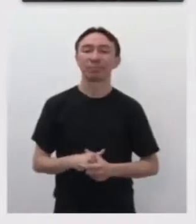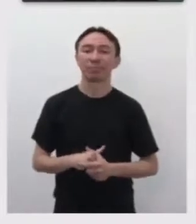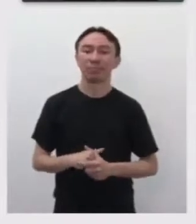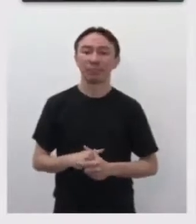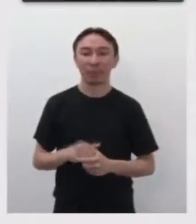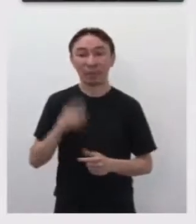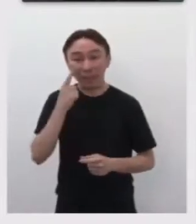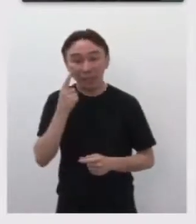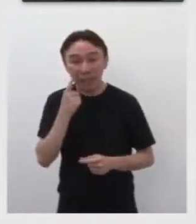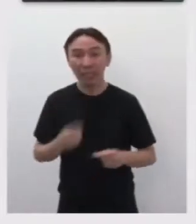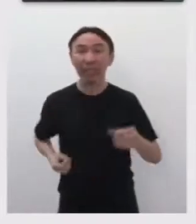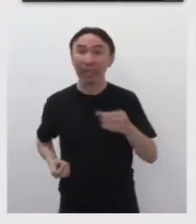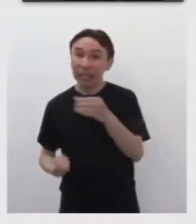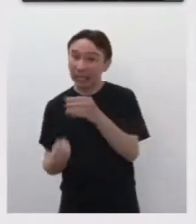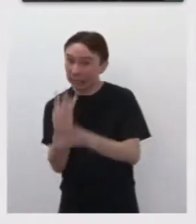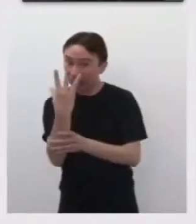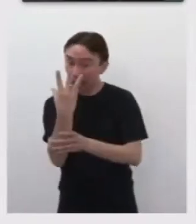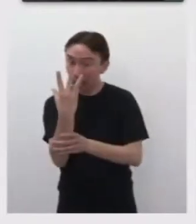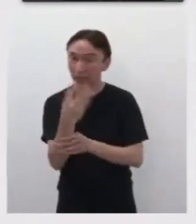eu venho aqui em criar conta,